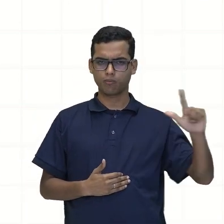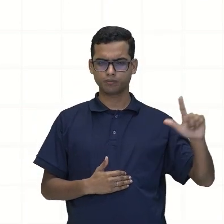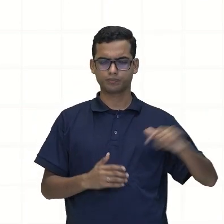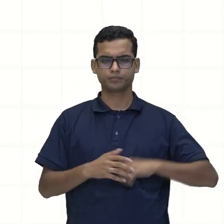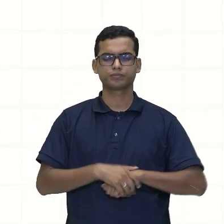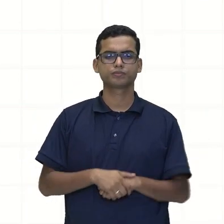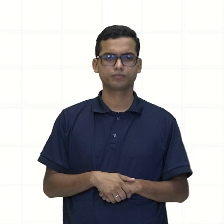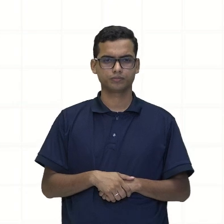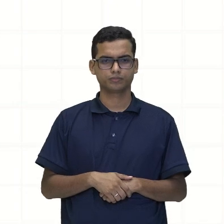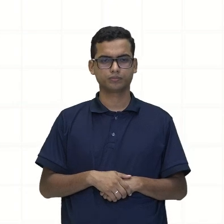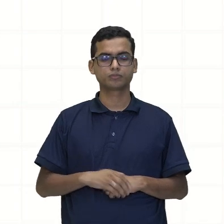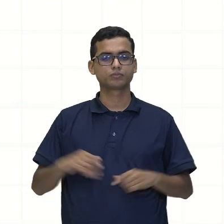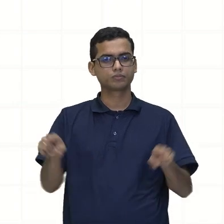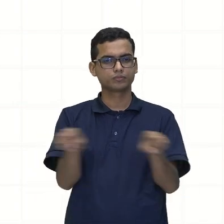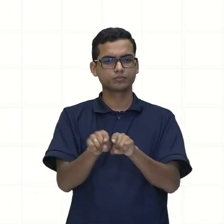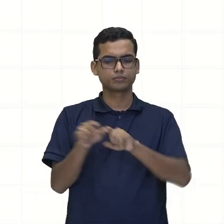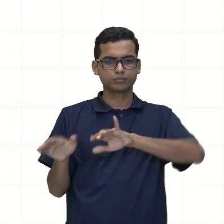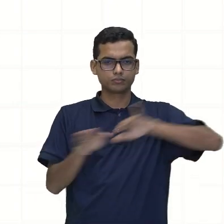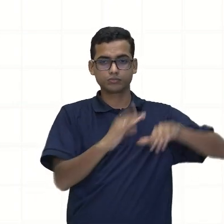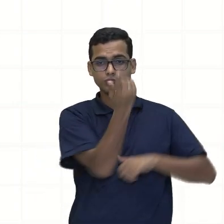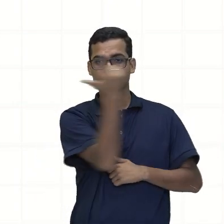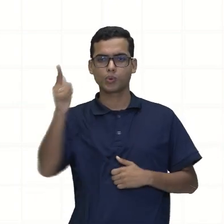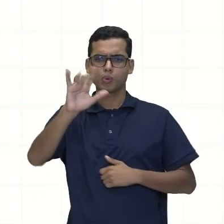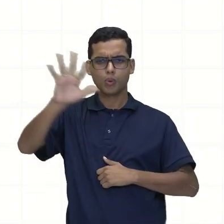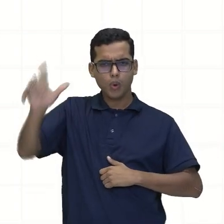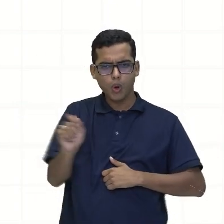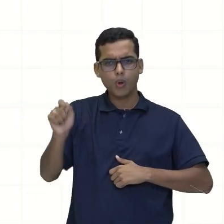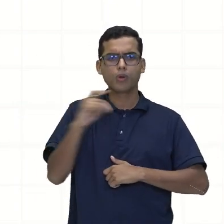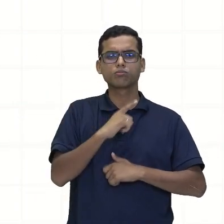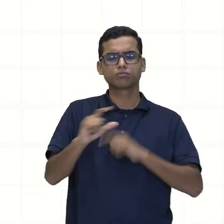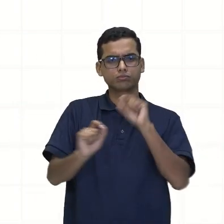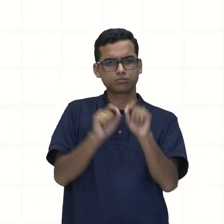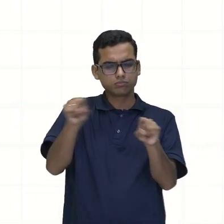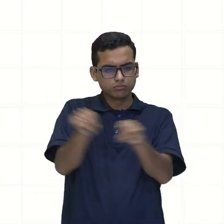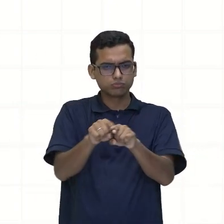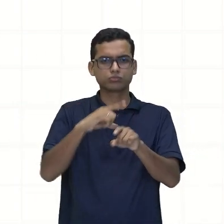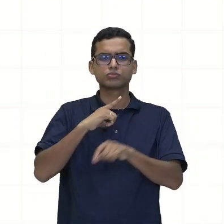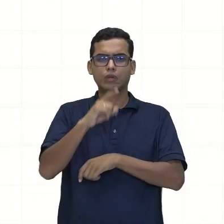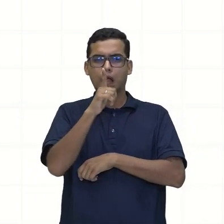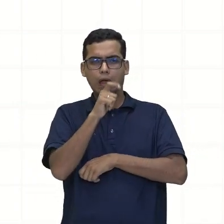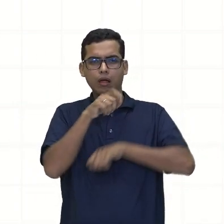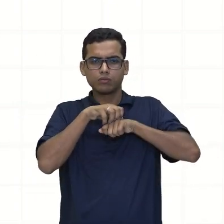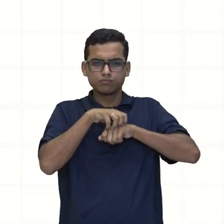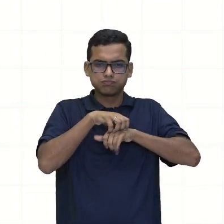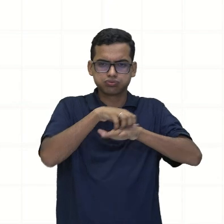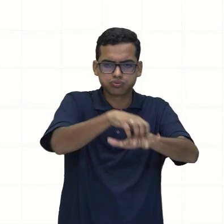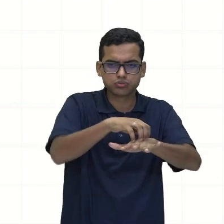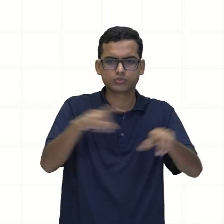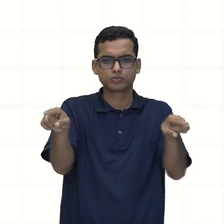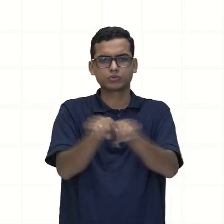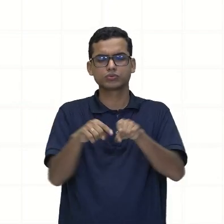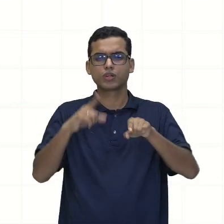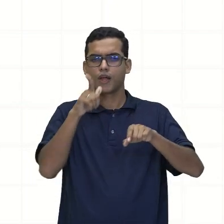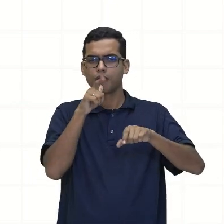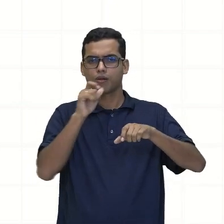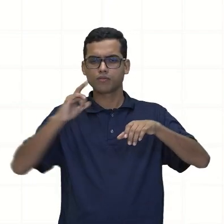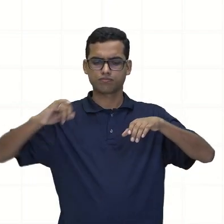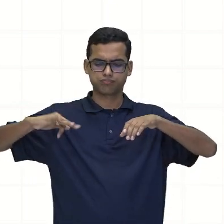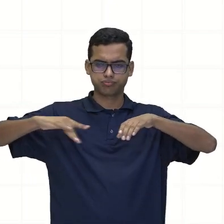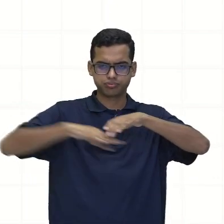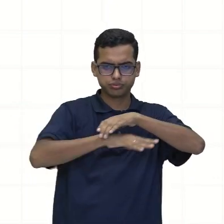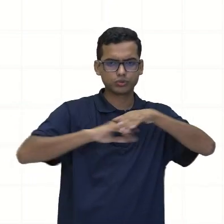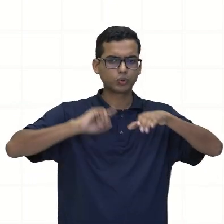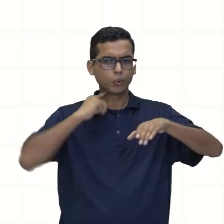né? O mapa do saneamento básico na rede urbana. Então, esse mapa ele tem como título o